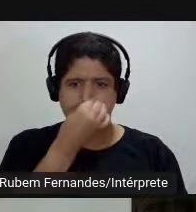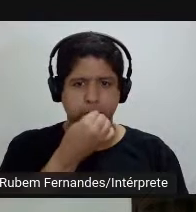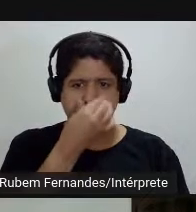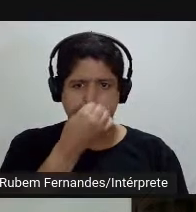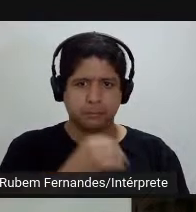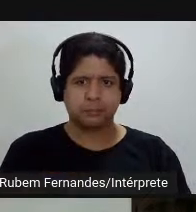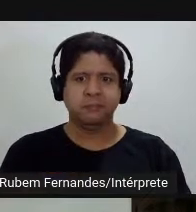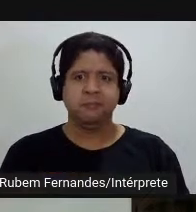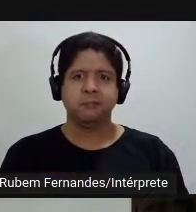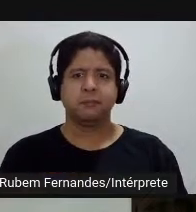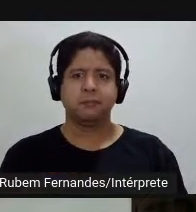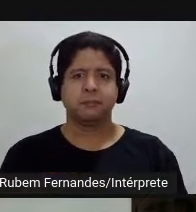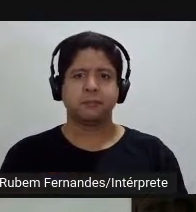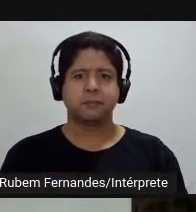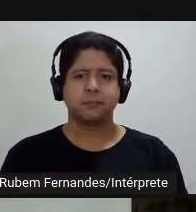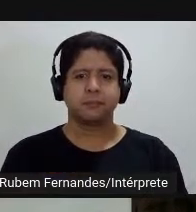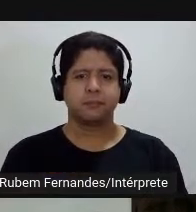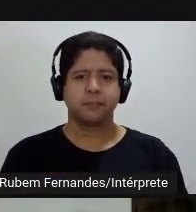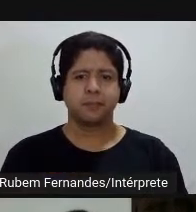Então,